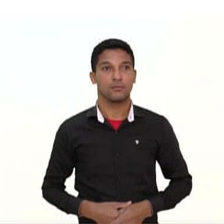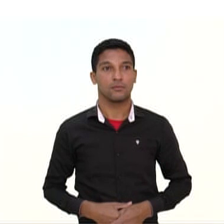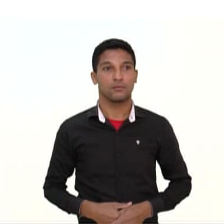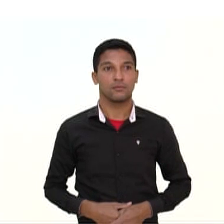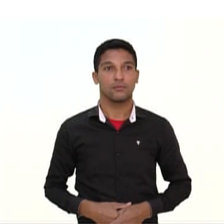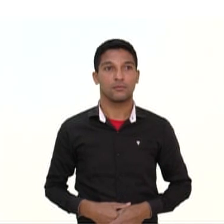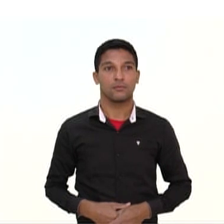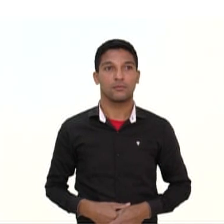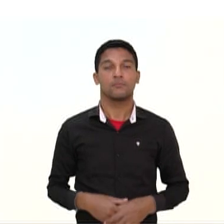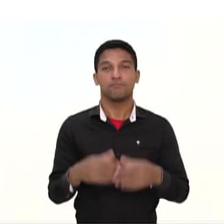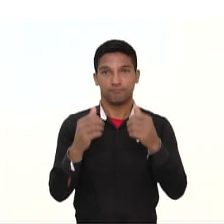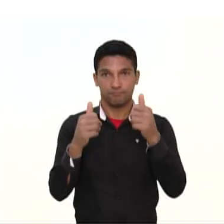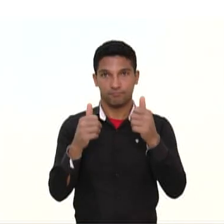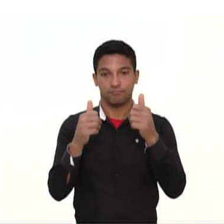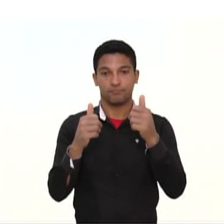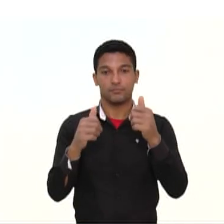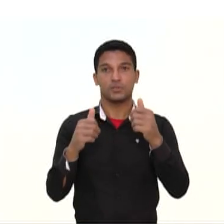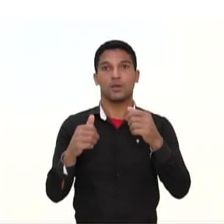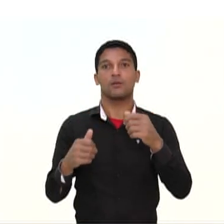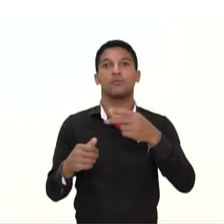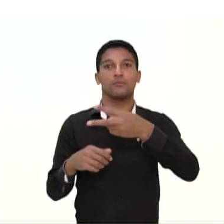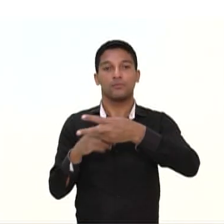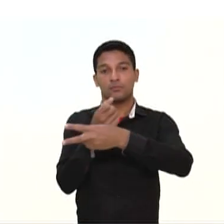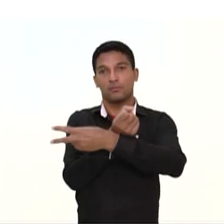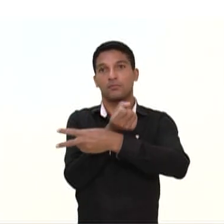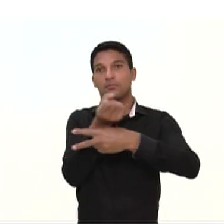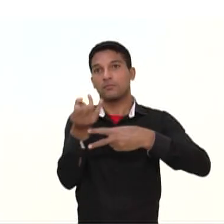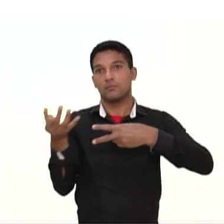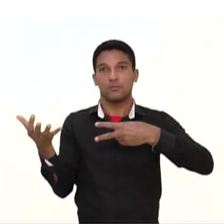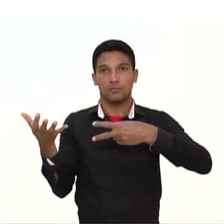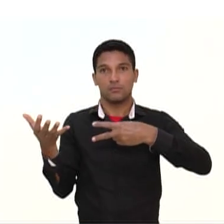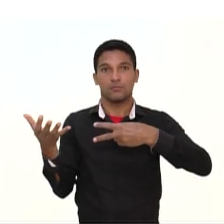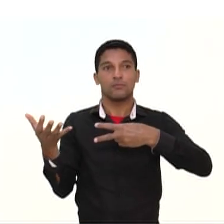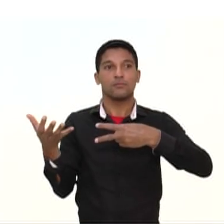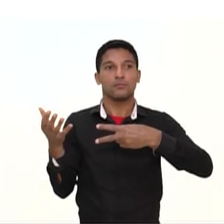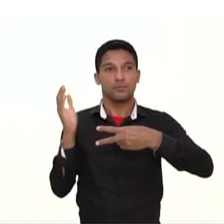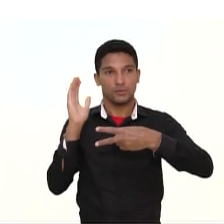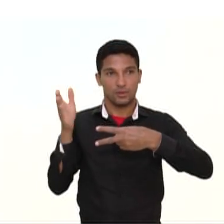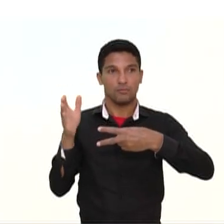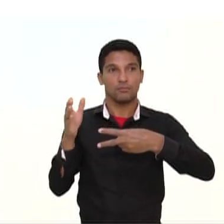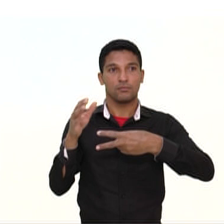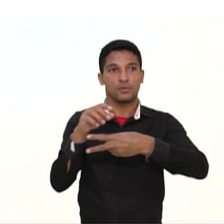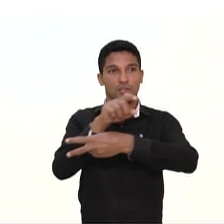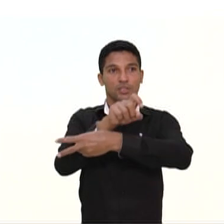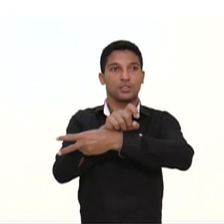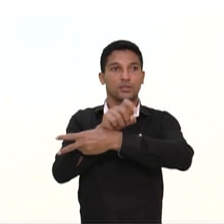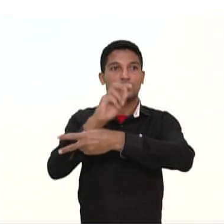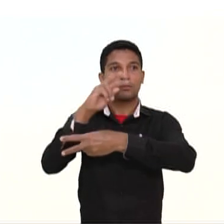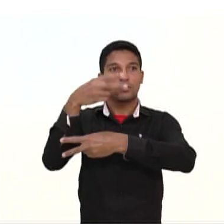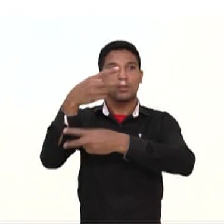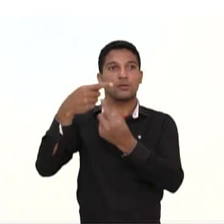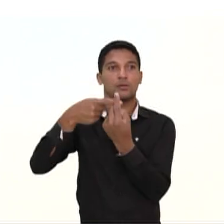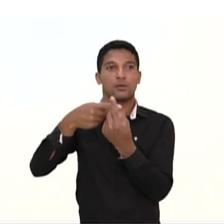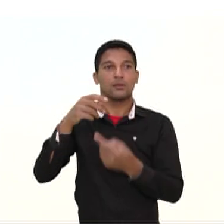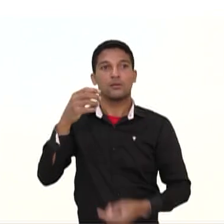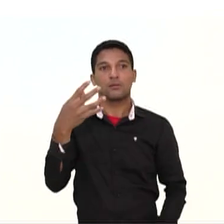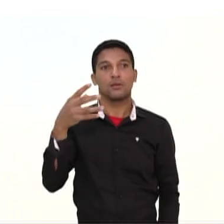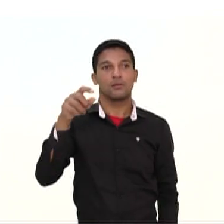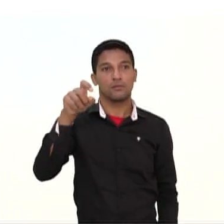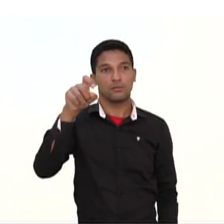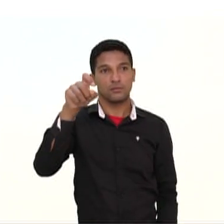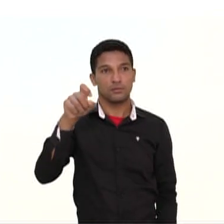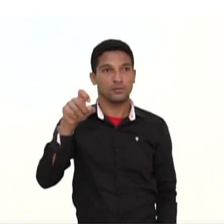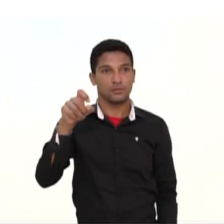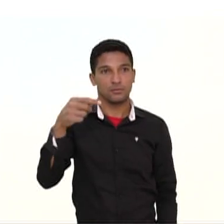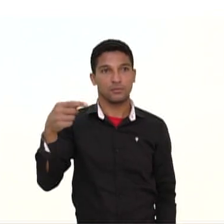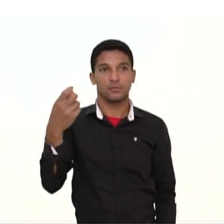Ok, cheguei na minha equação, então, aí aqui você vai destacar quais são os coeficientes A, B e C. O A é 1, o B